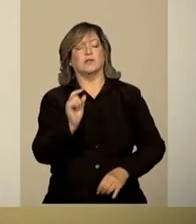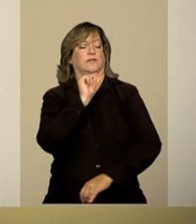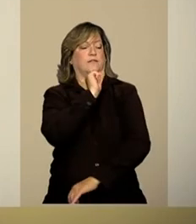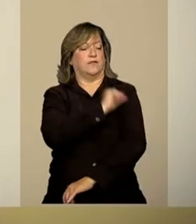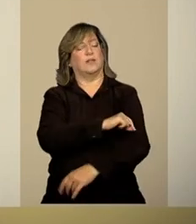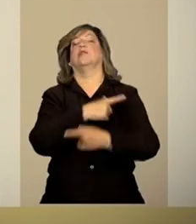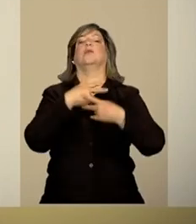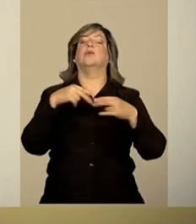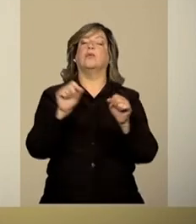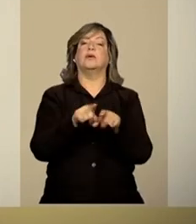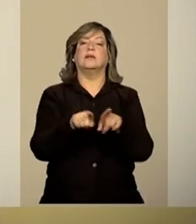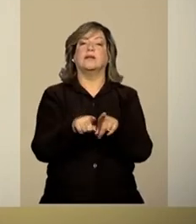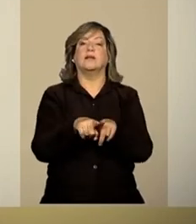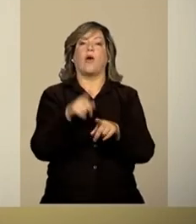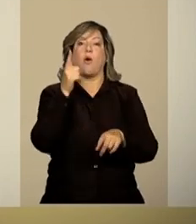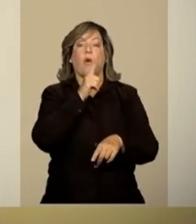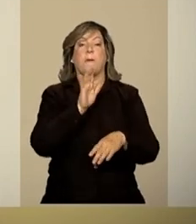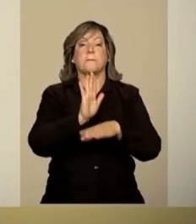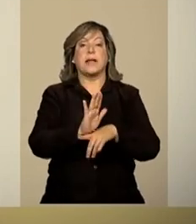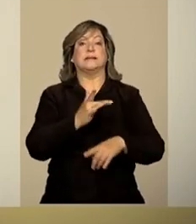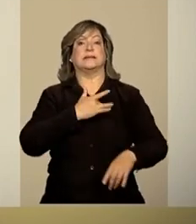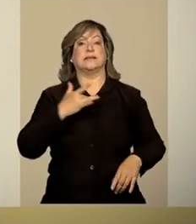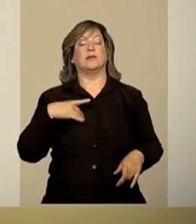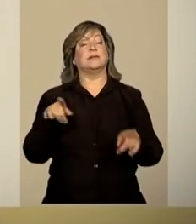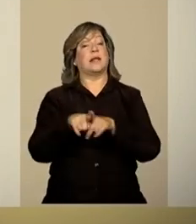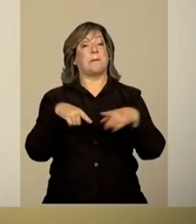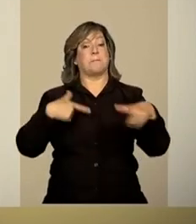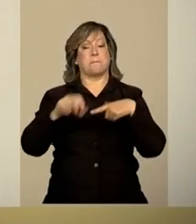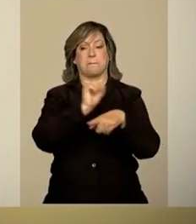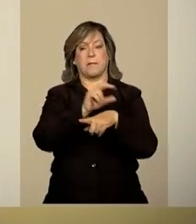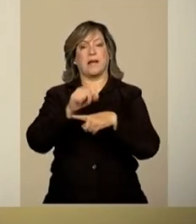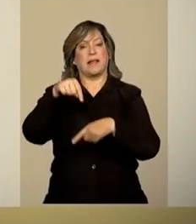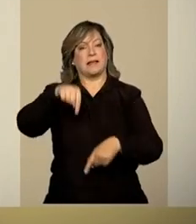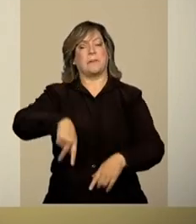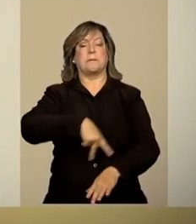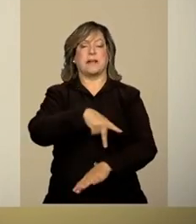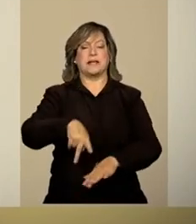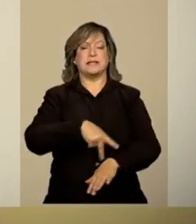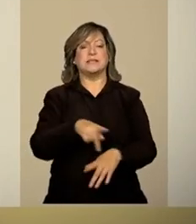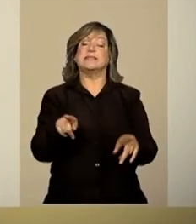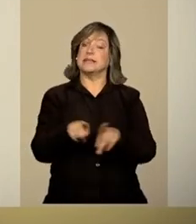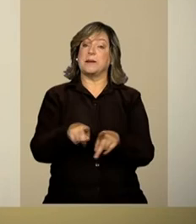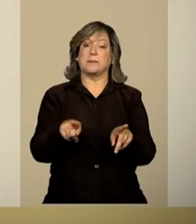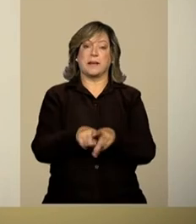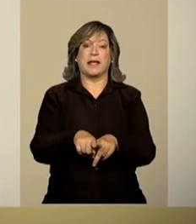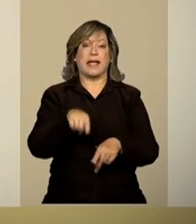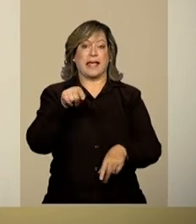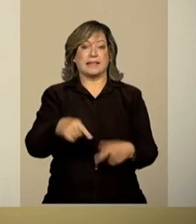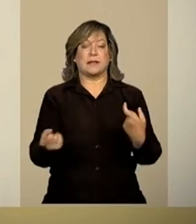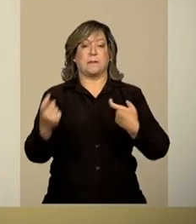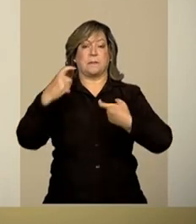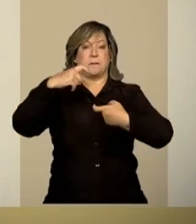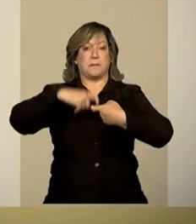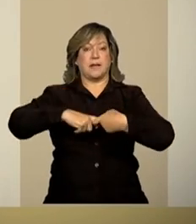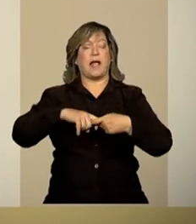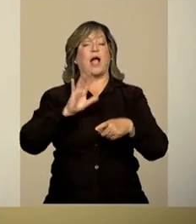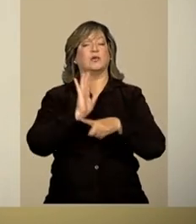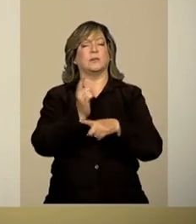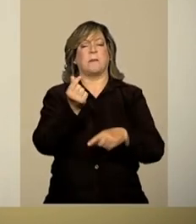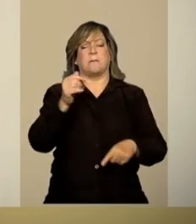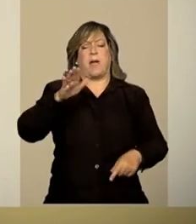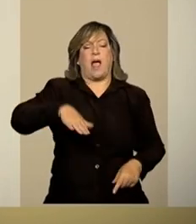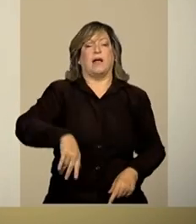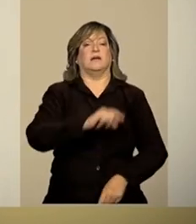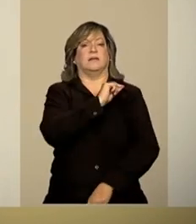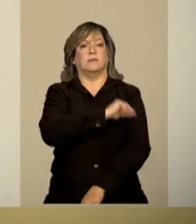vamos gerar não só mais saúde mas mais emprego em nosso país Além disso essa parceria barateou